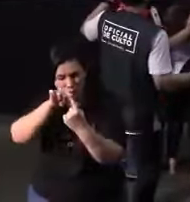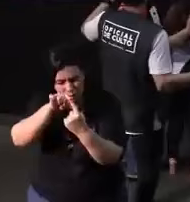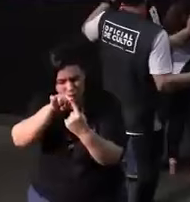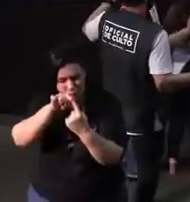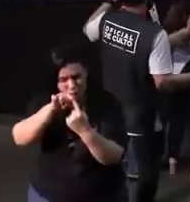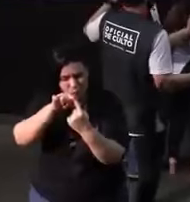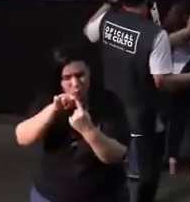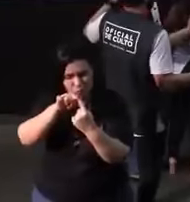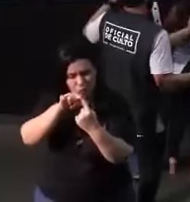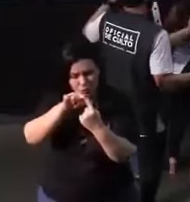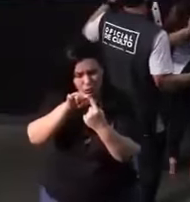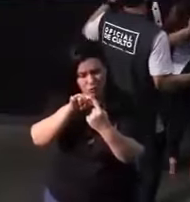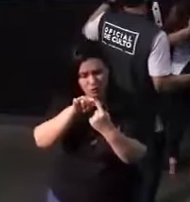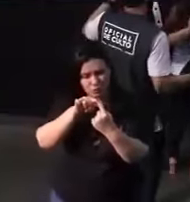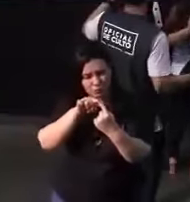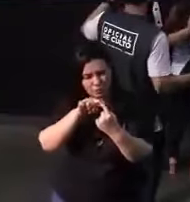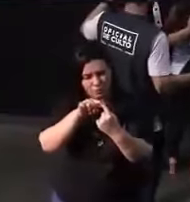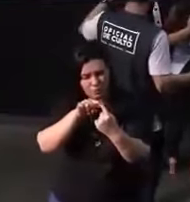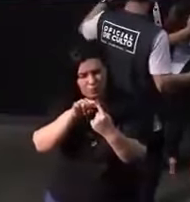vai ser